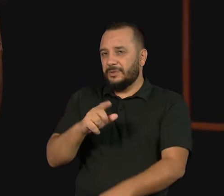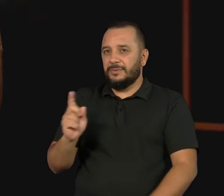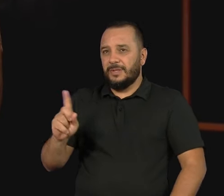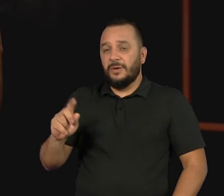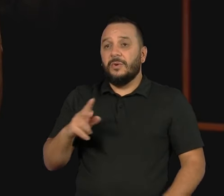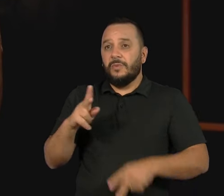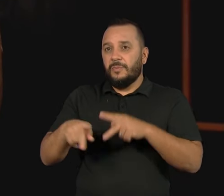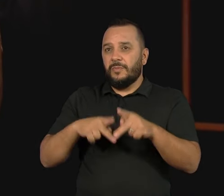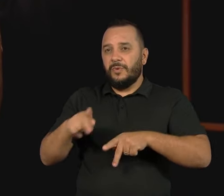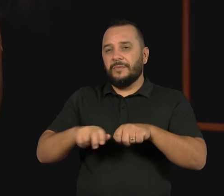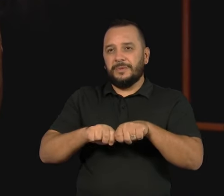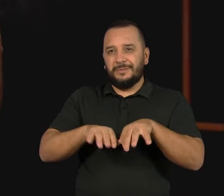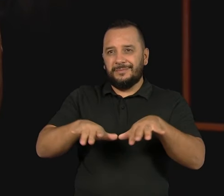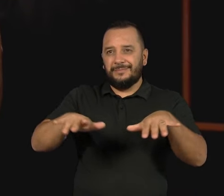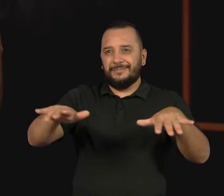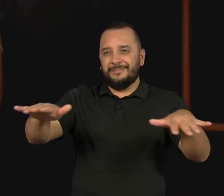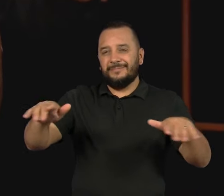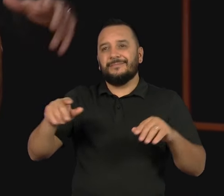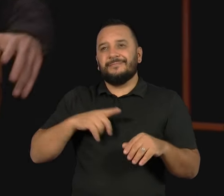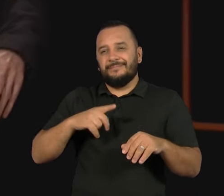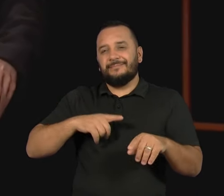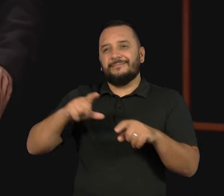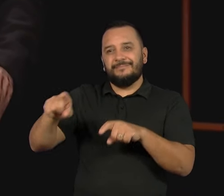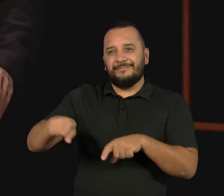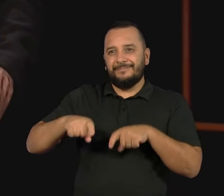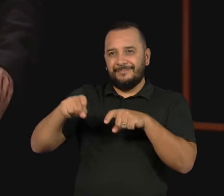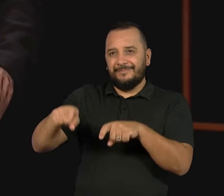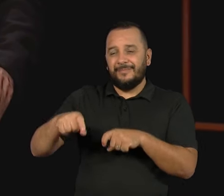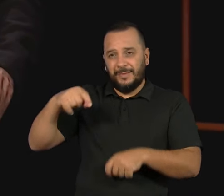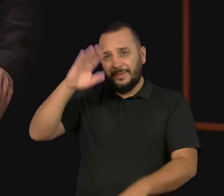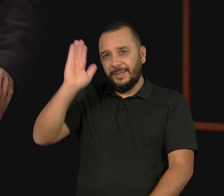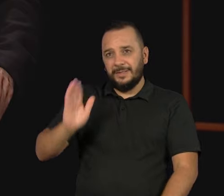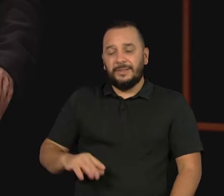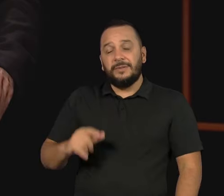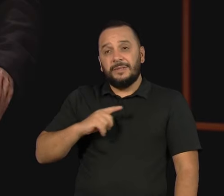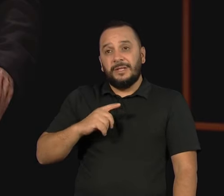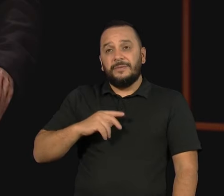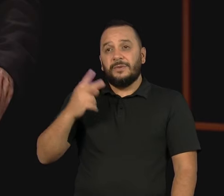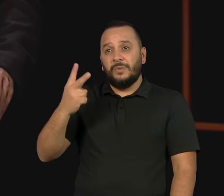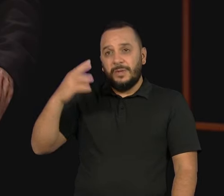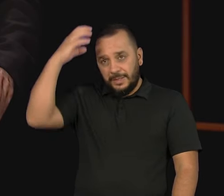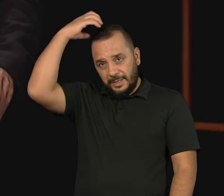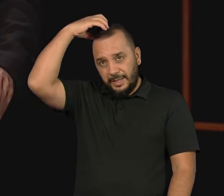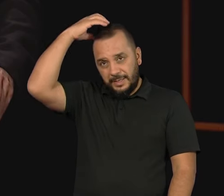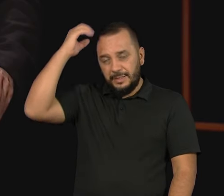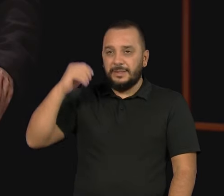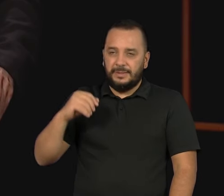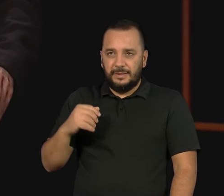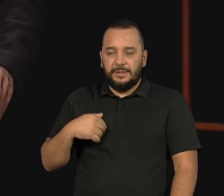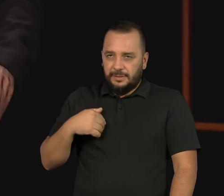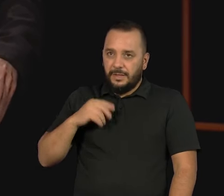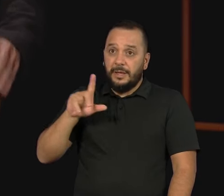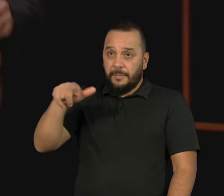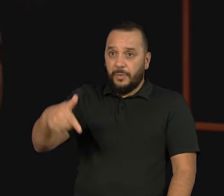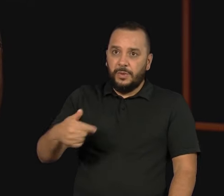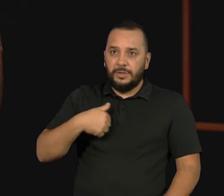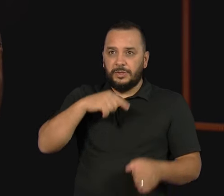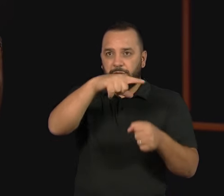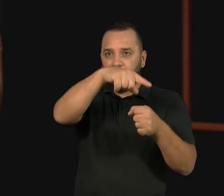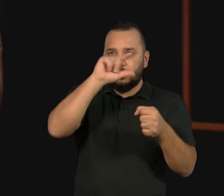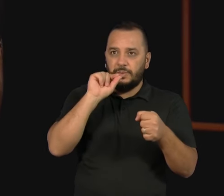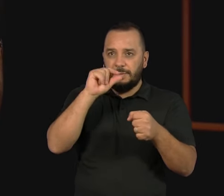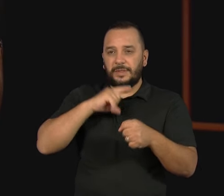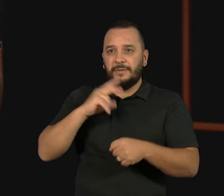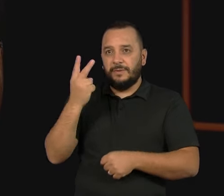se espalhou pelos sertões do Brasil. Houve mais 2 reis depois de Zumbi. E, na verdade, o